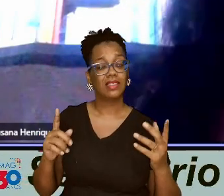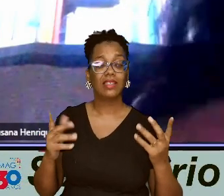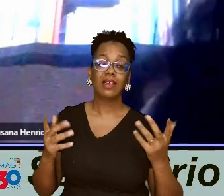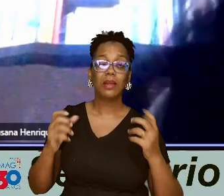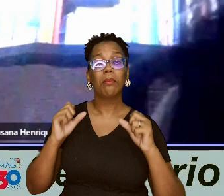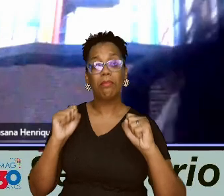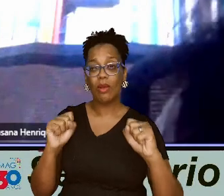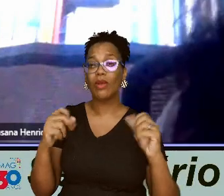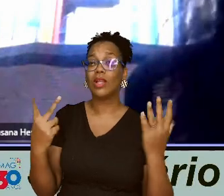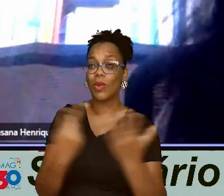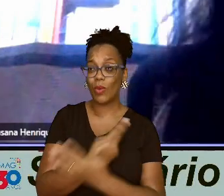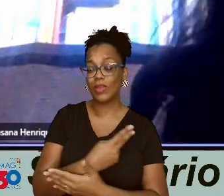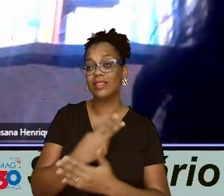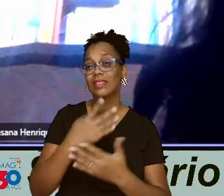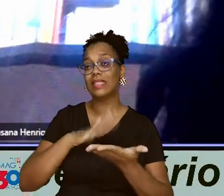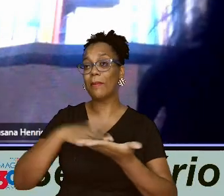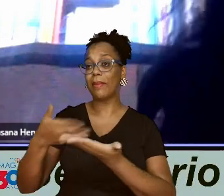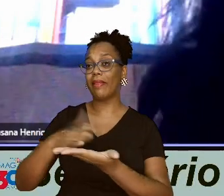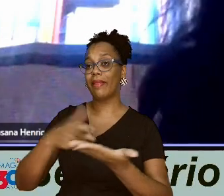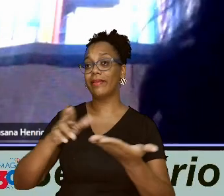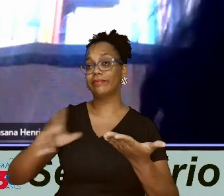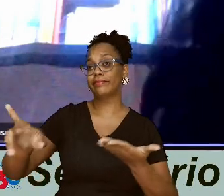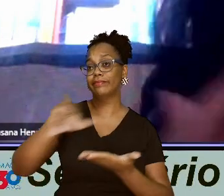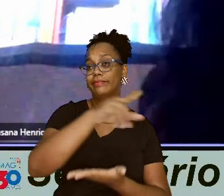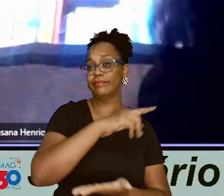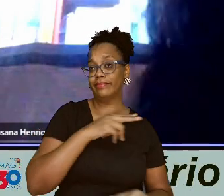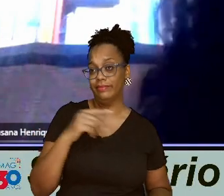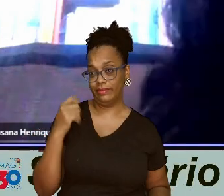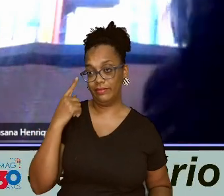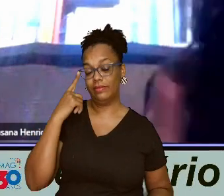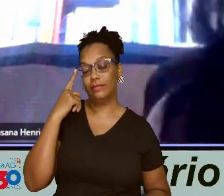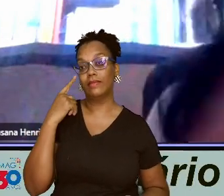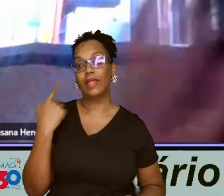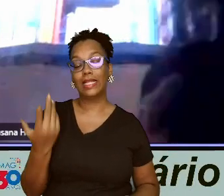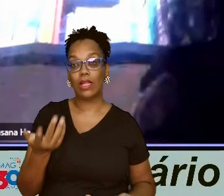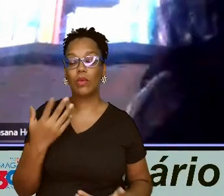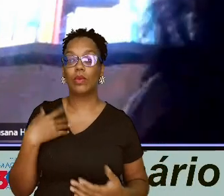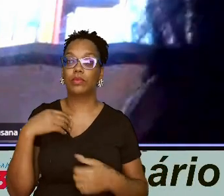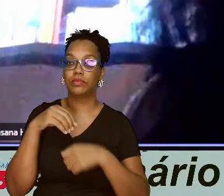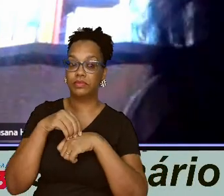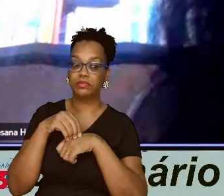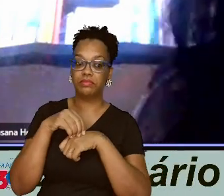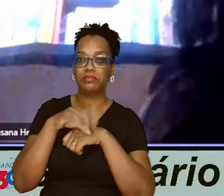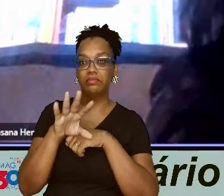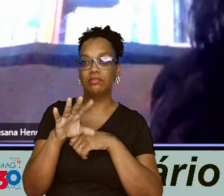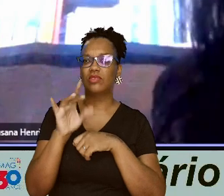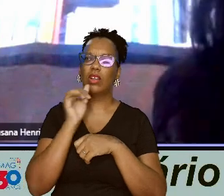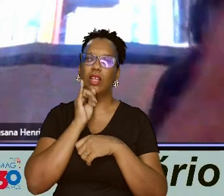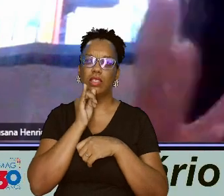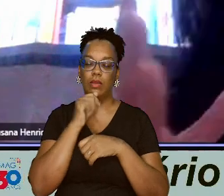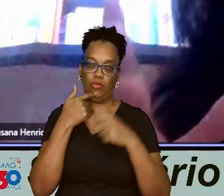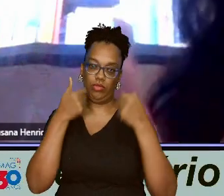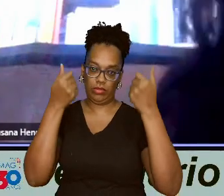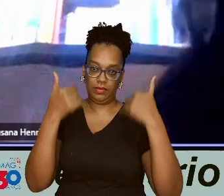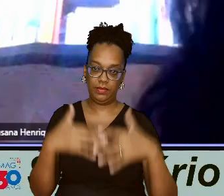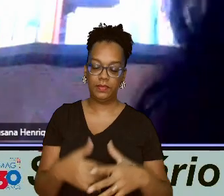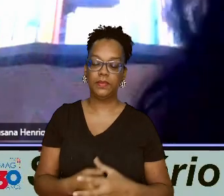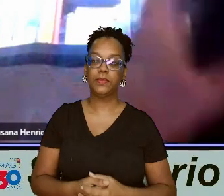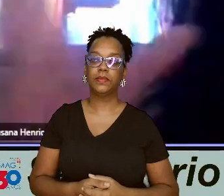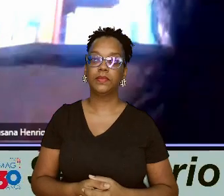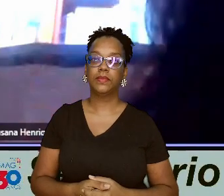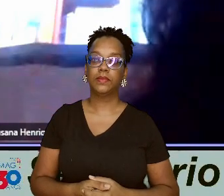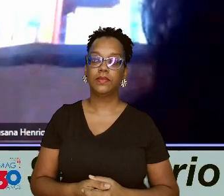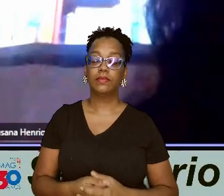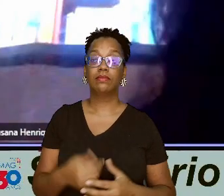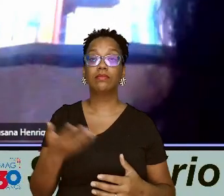que podem ser sujeitos a interpretações, né? Então, trago aqui, só para ilustrar do que eu estou falando, todo o